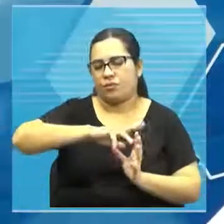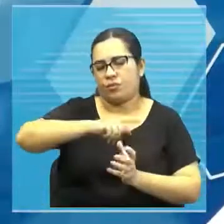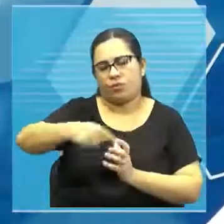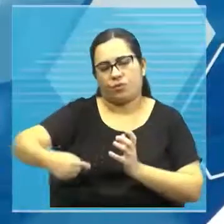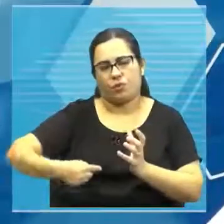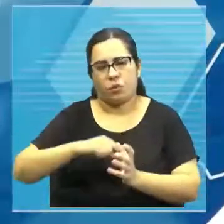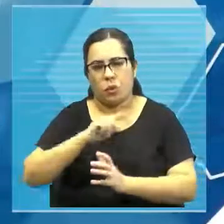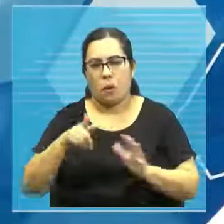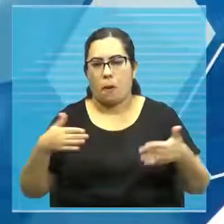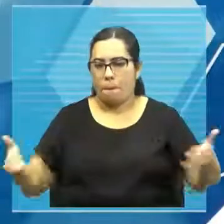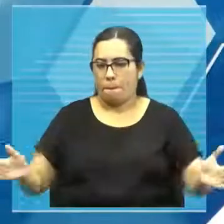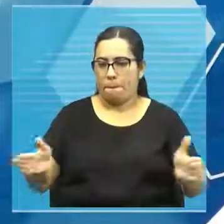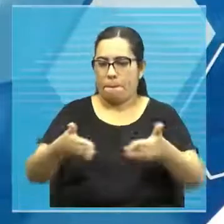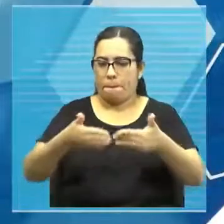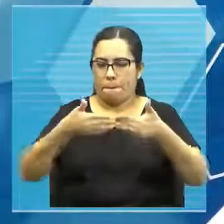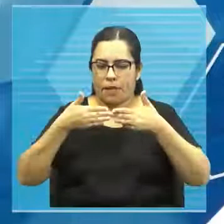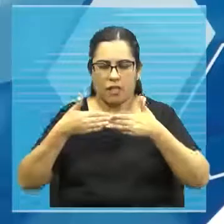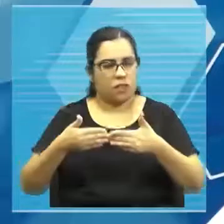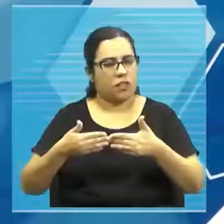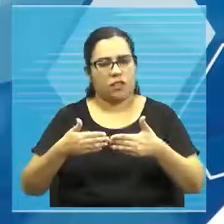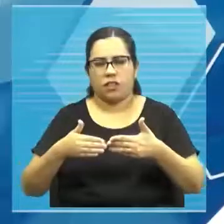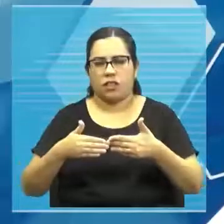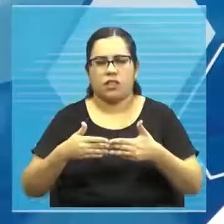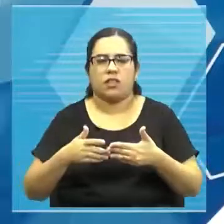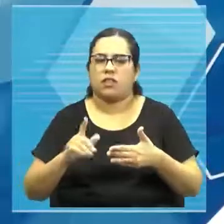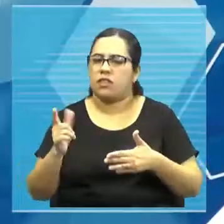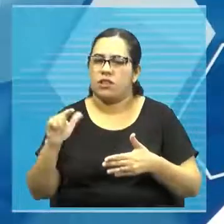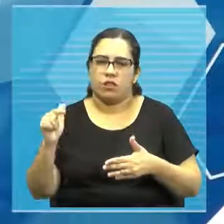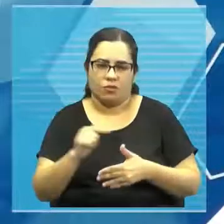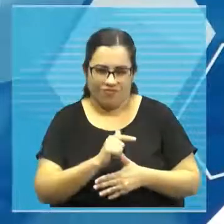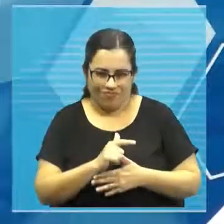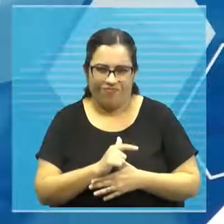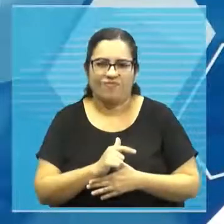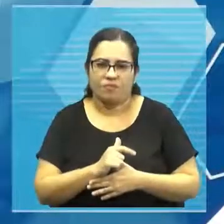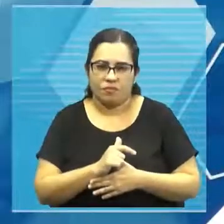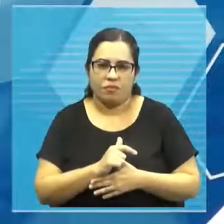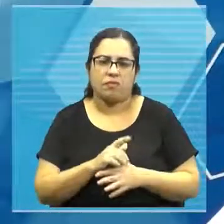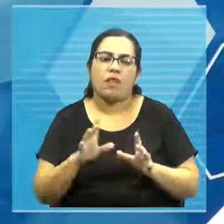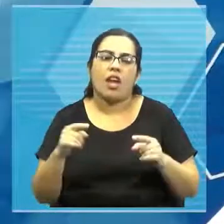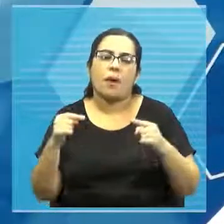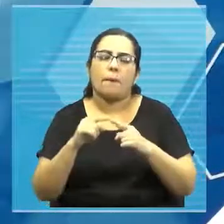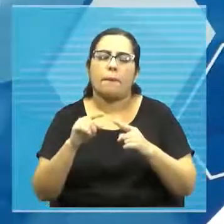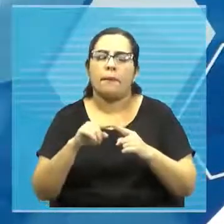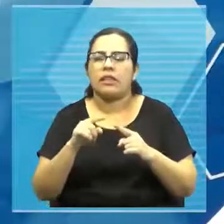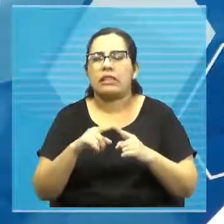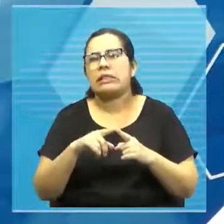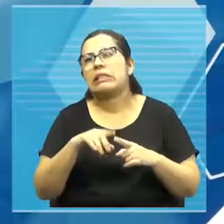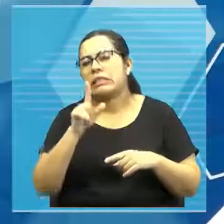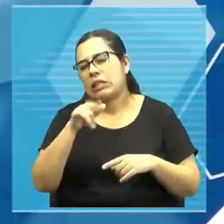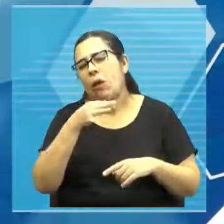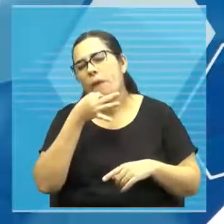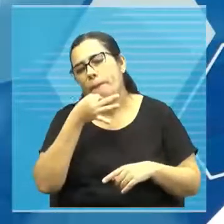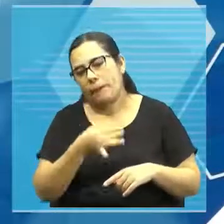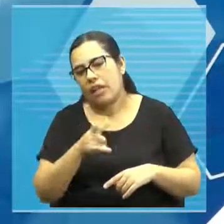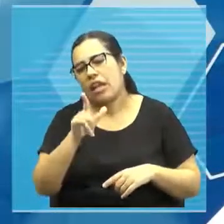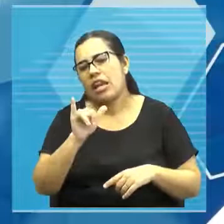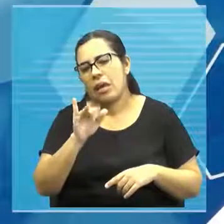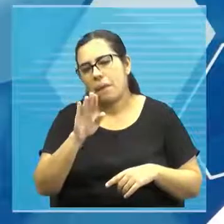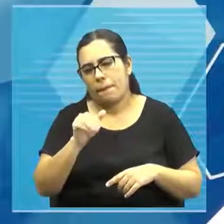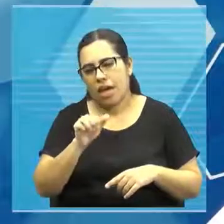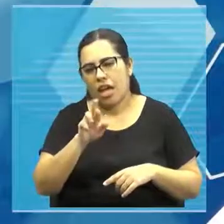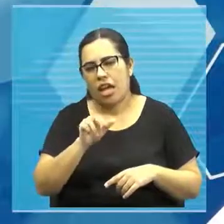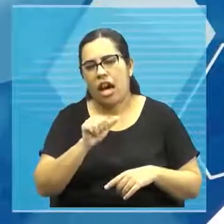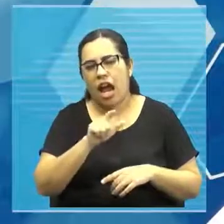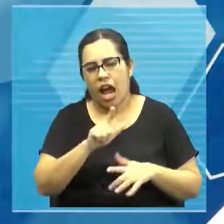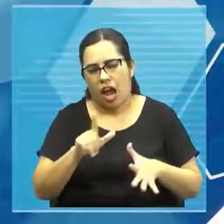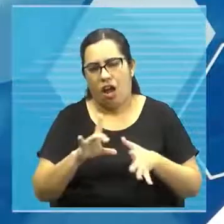não haveriam Barreiras entre o comércio dos países essa O Liberal Key Mais